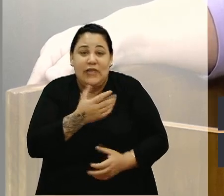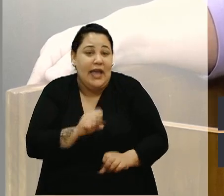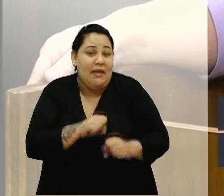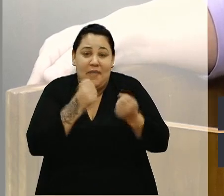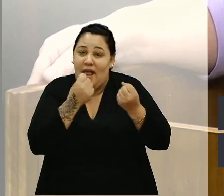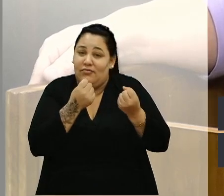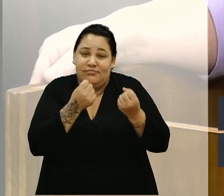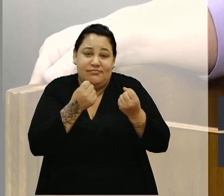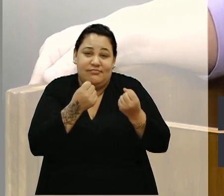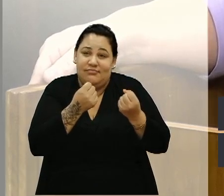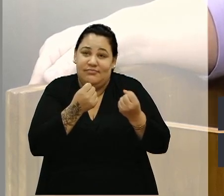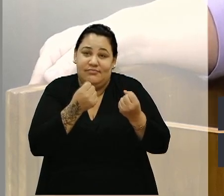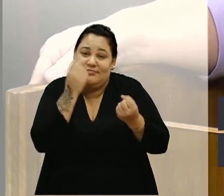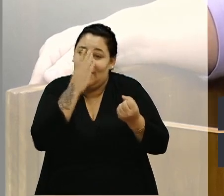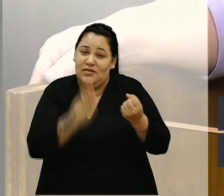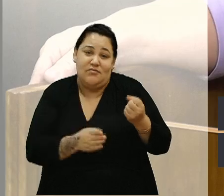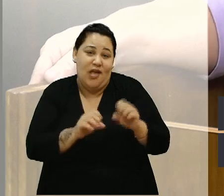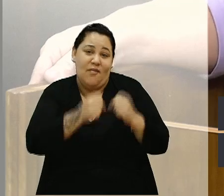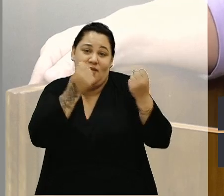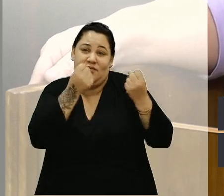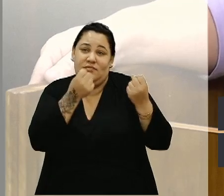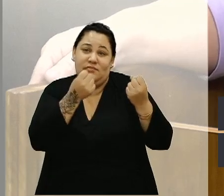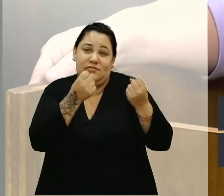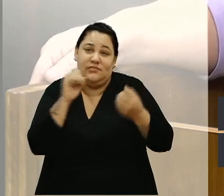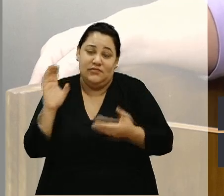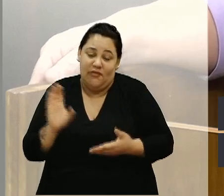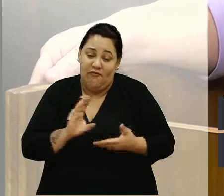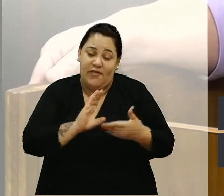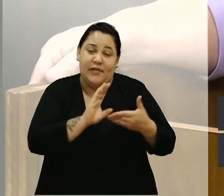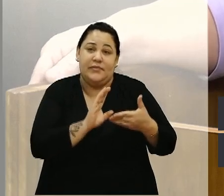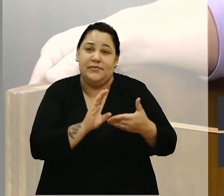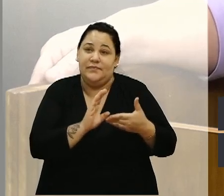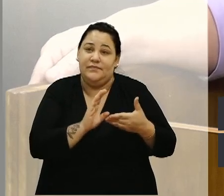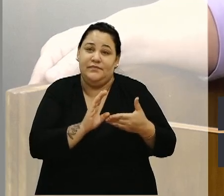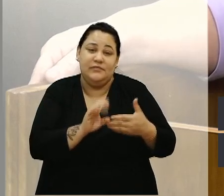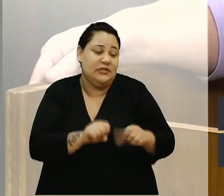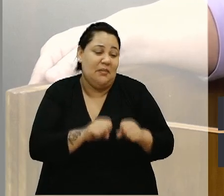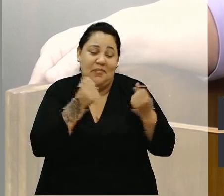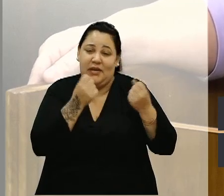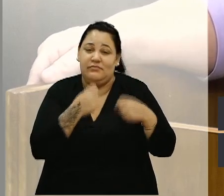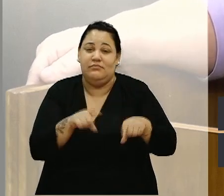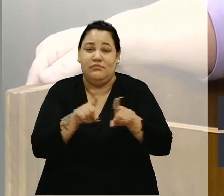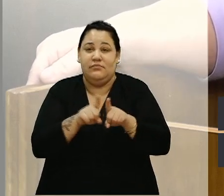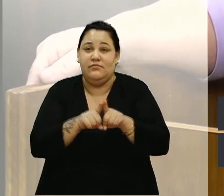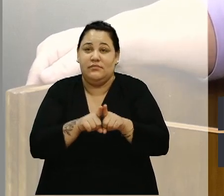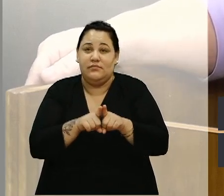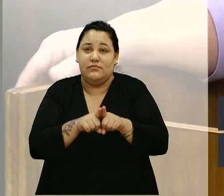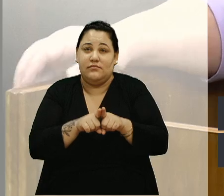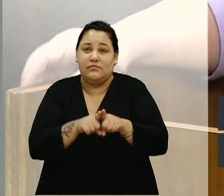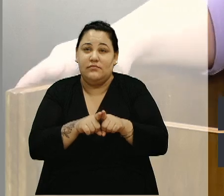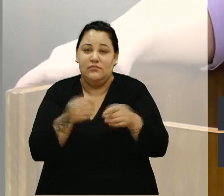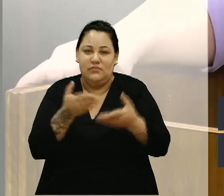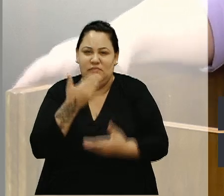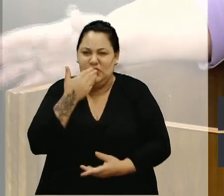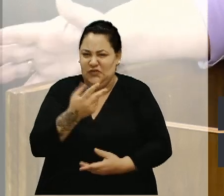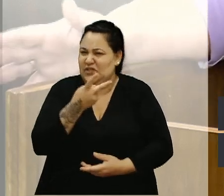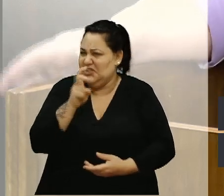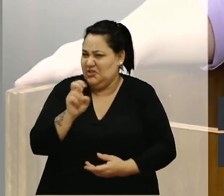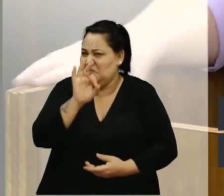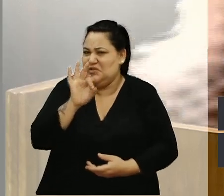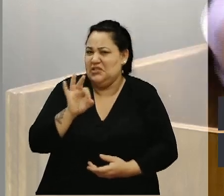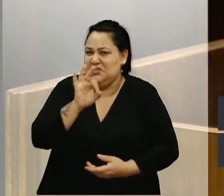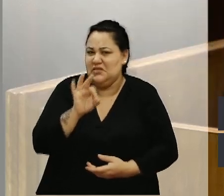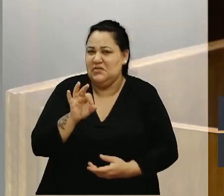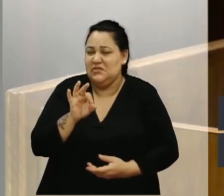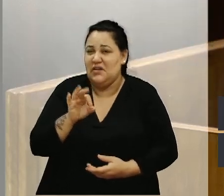quebrado. Infelizmente, os recursos estão quebrados. E aí, pedirem 25%, a greve